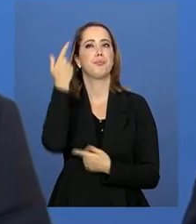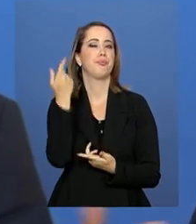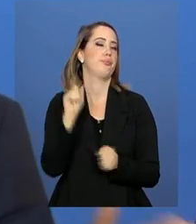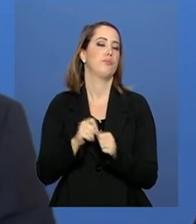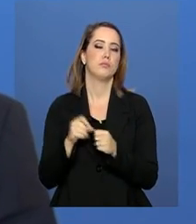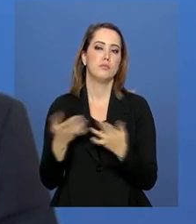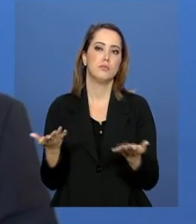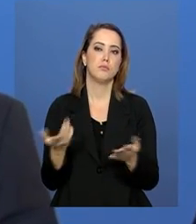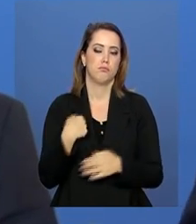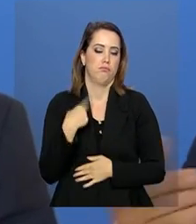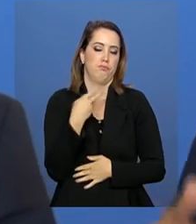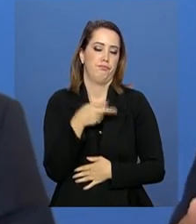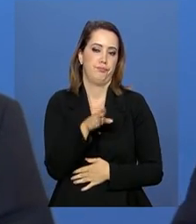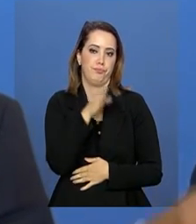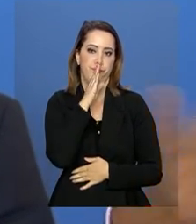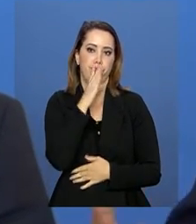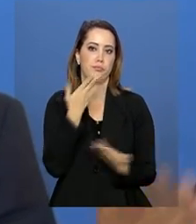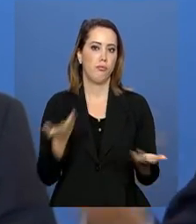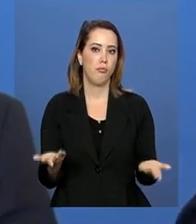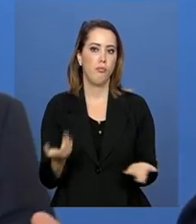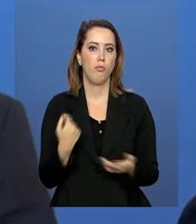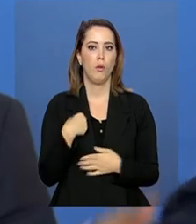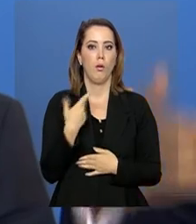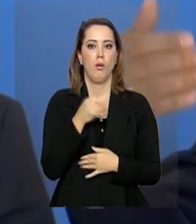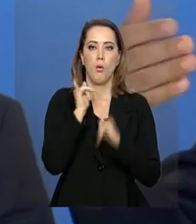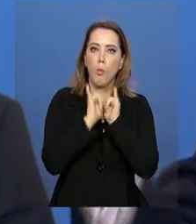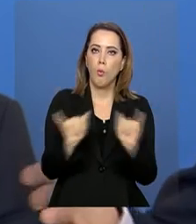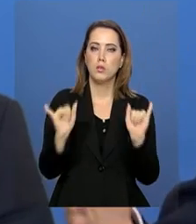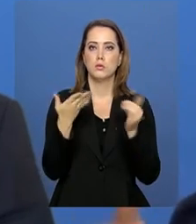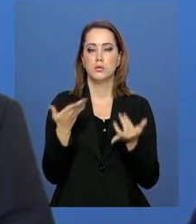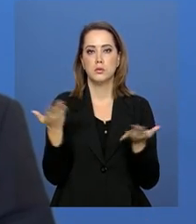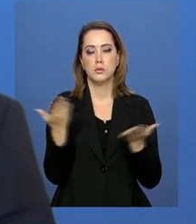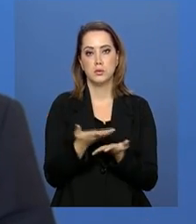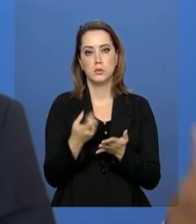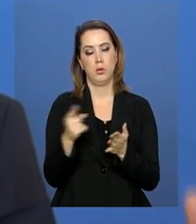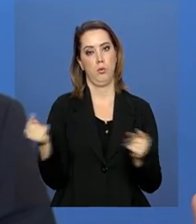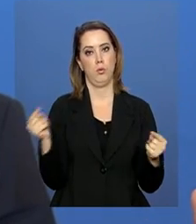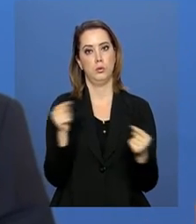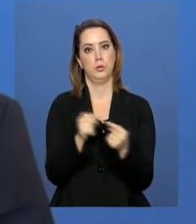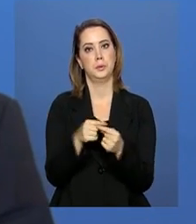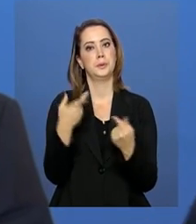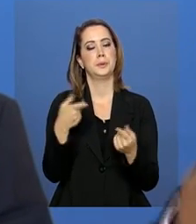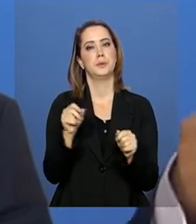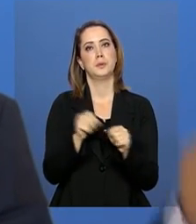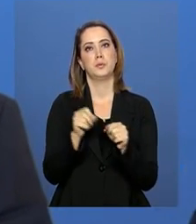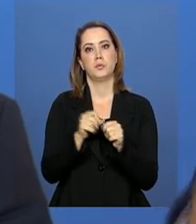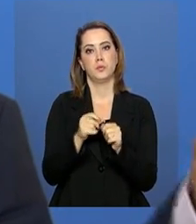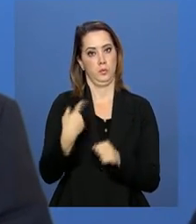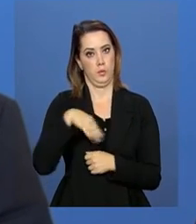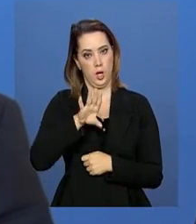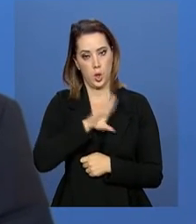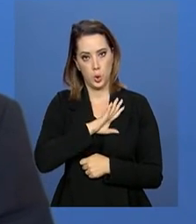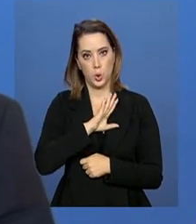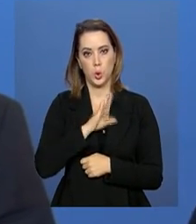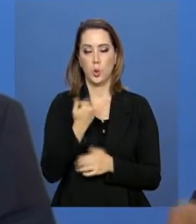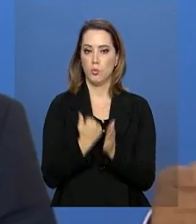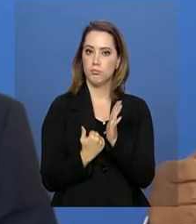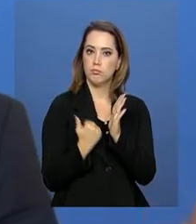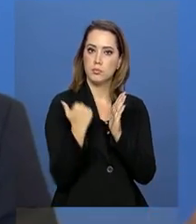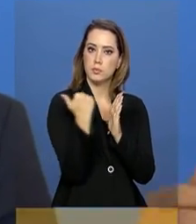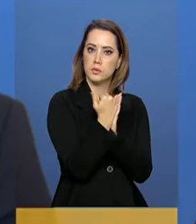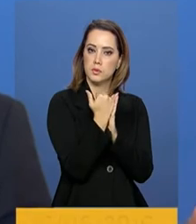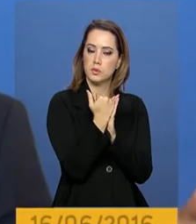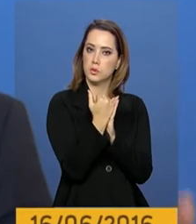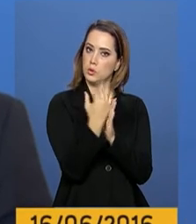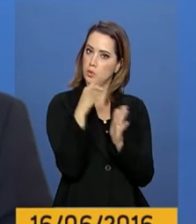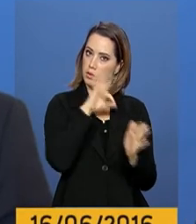mim responder. O que eu estou anunciando de forma objetiva e prática é que nós elevamos a